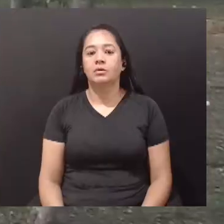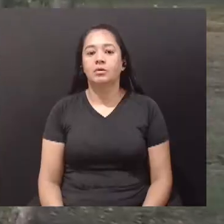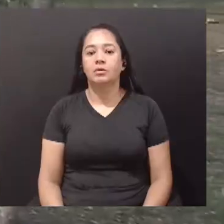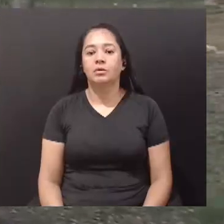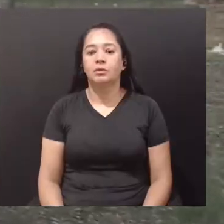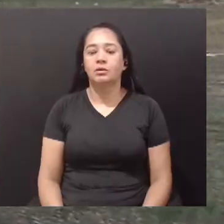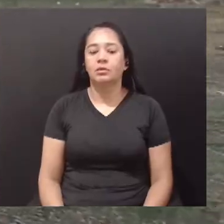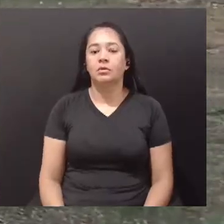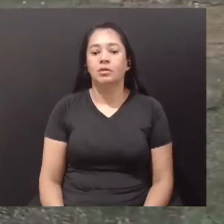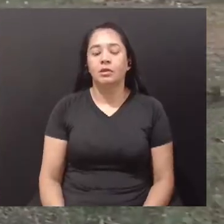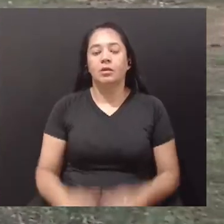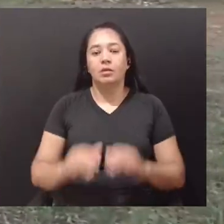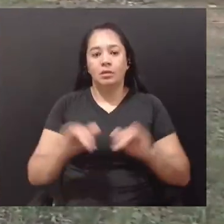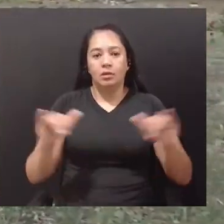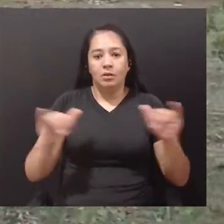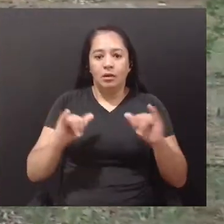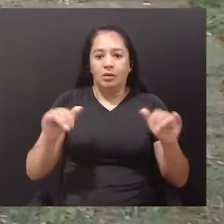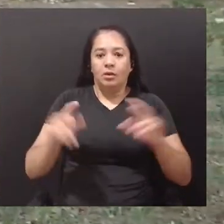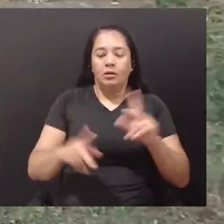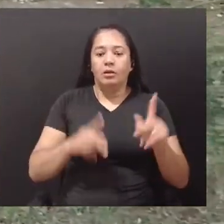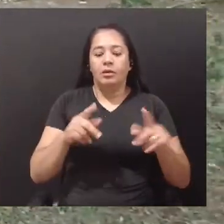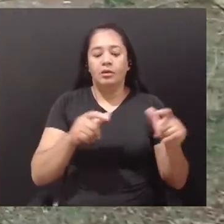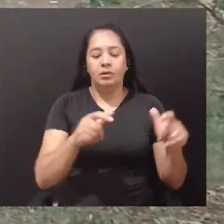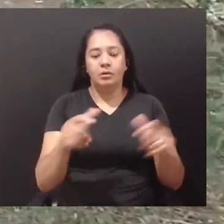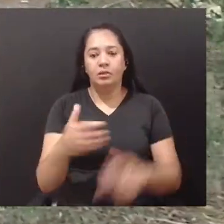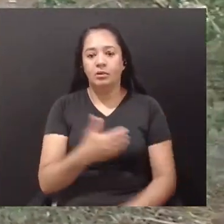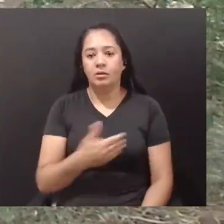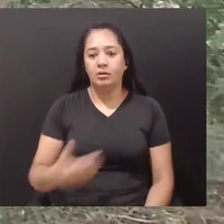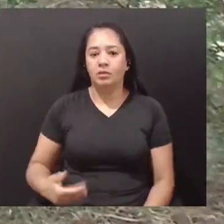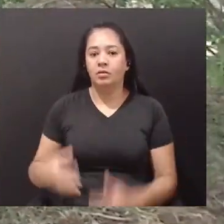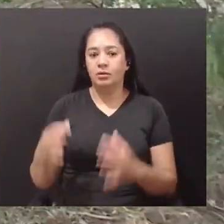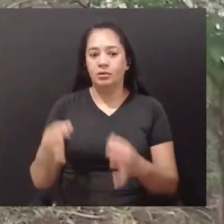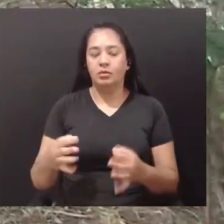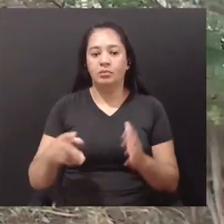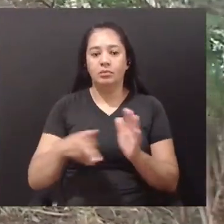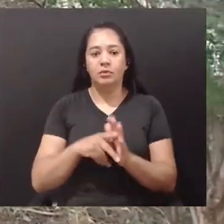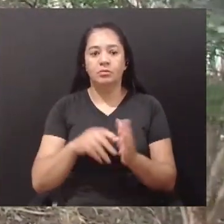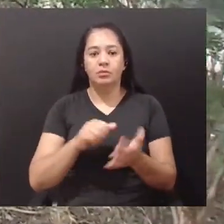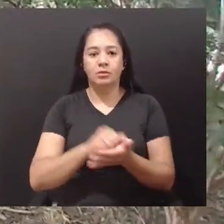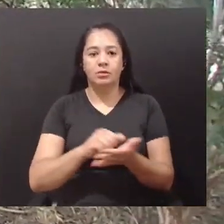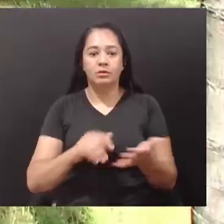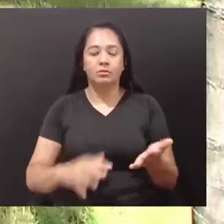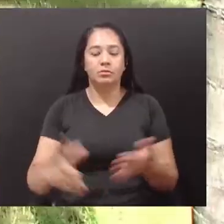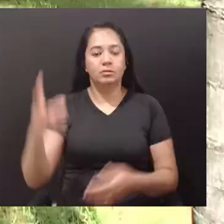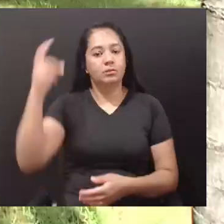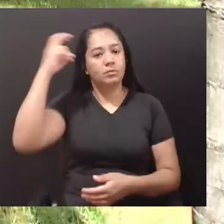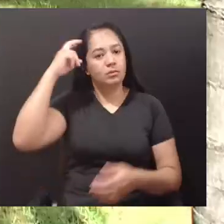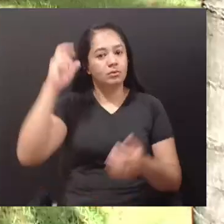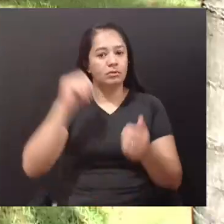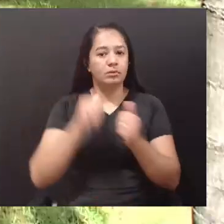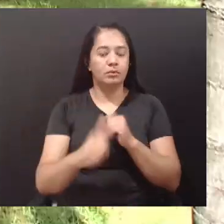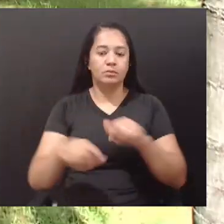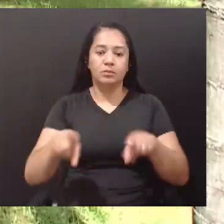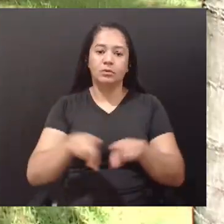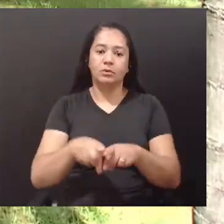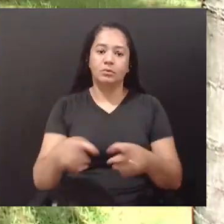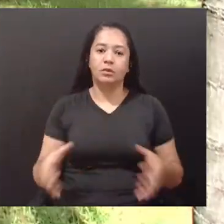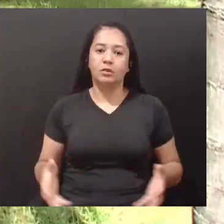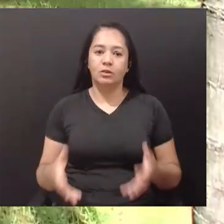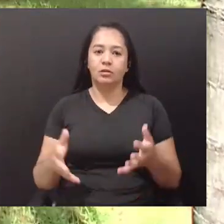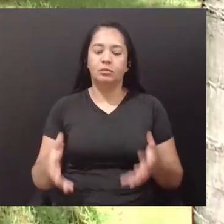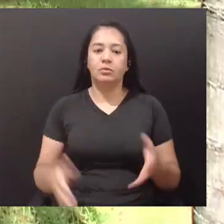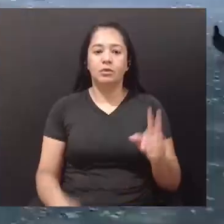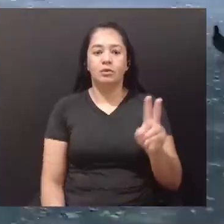informar a população sobre os locais públicos adequados para atividades culturais e esportivas, também estimular o uso cotidiano